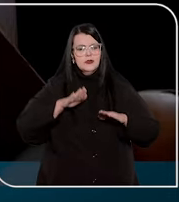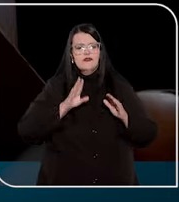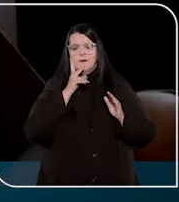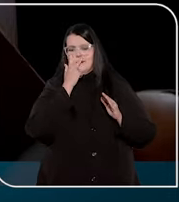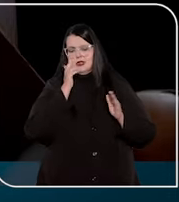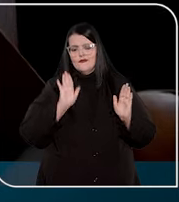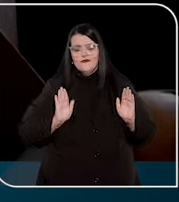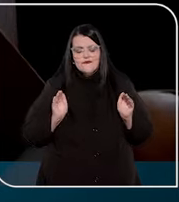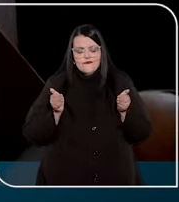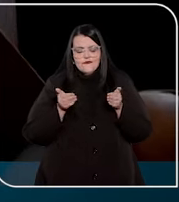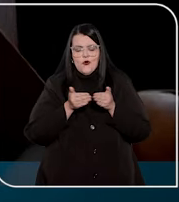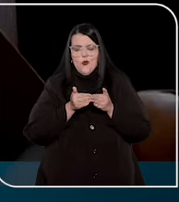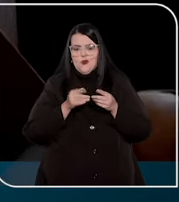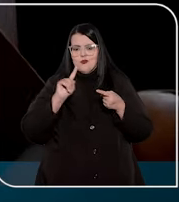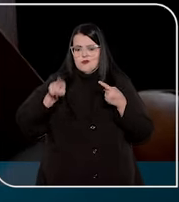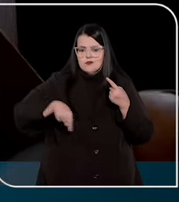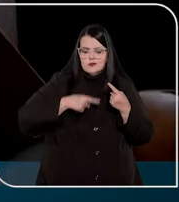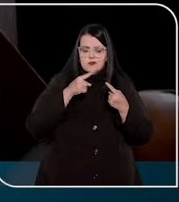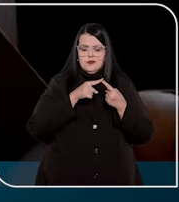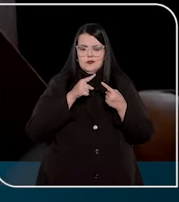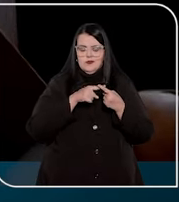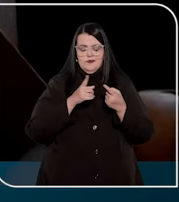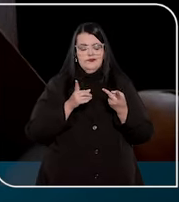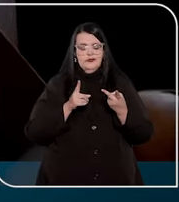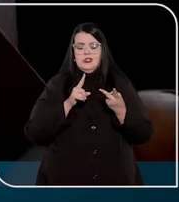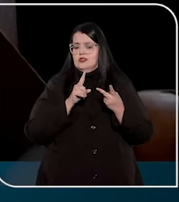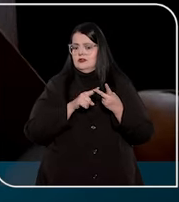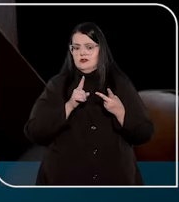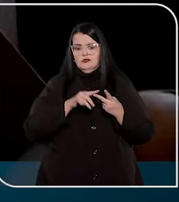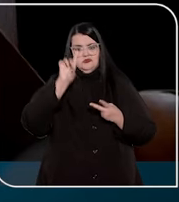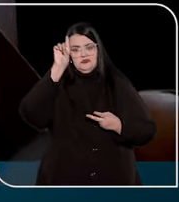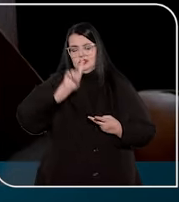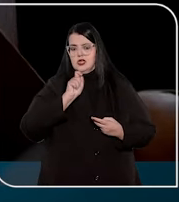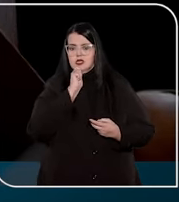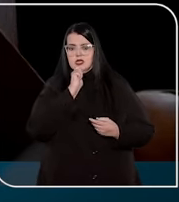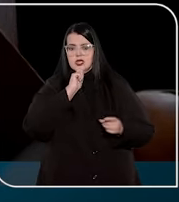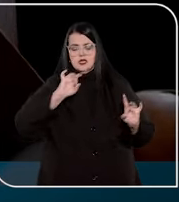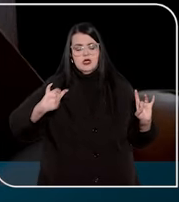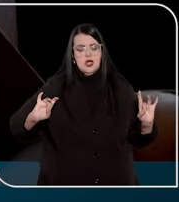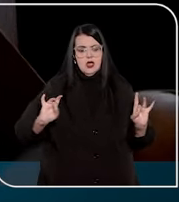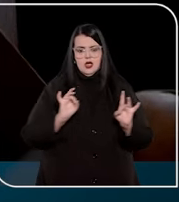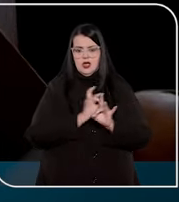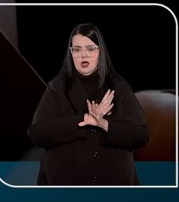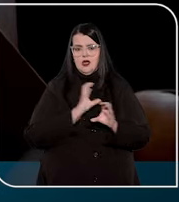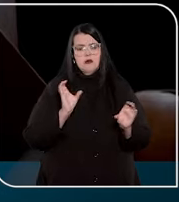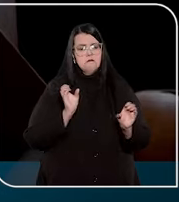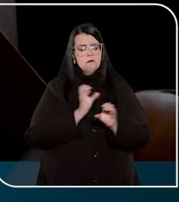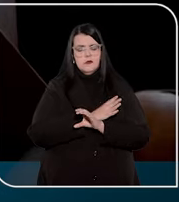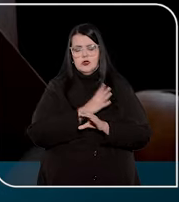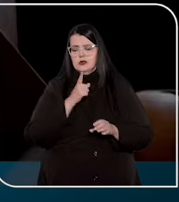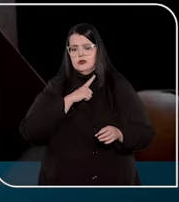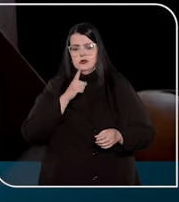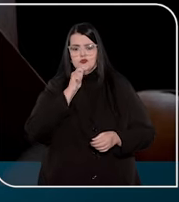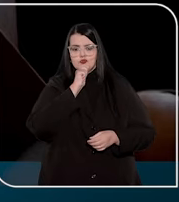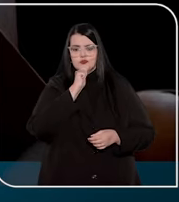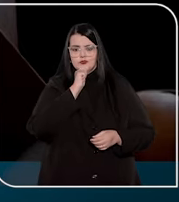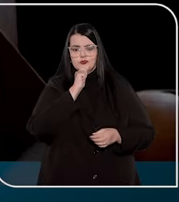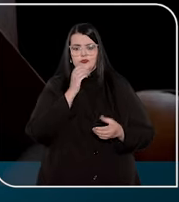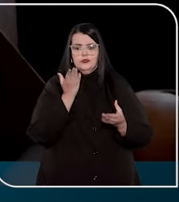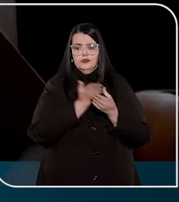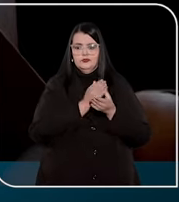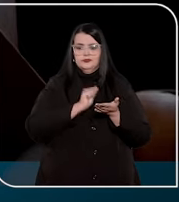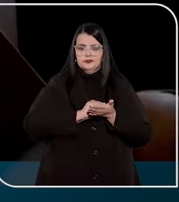algo que aconteceu na primeira instância, o direito não foi concluído, né? Os juízes que trabalharam antes ali no processo